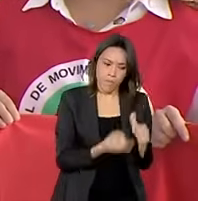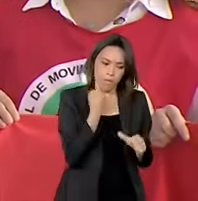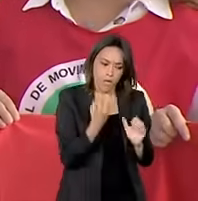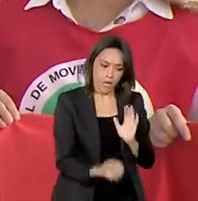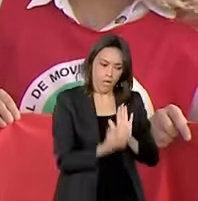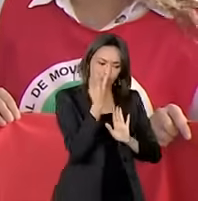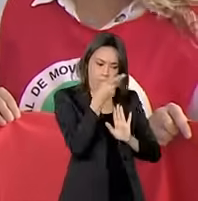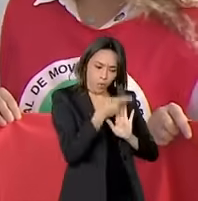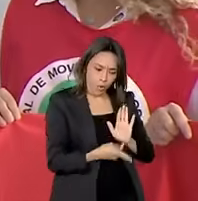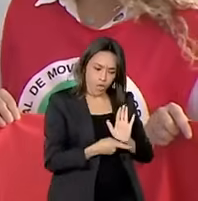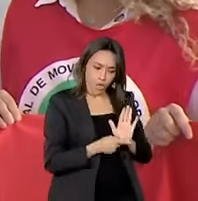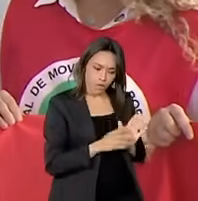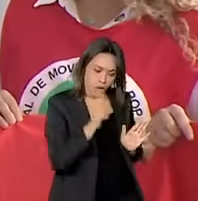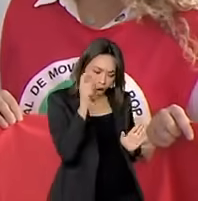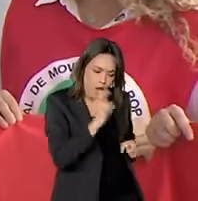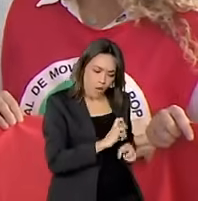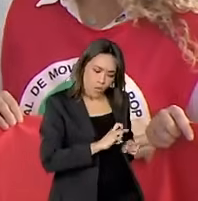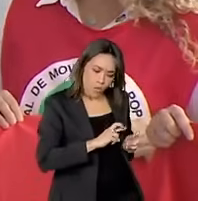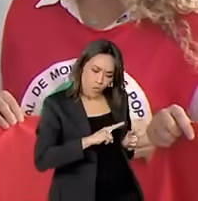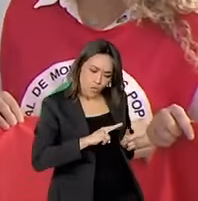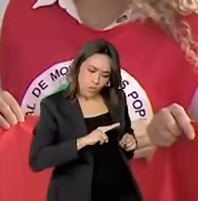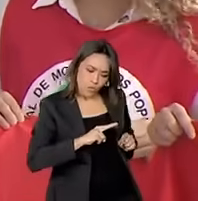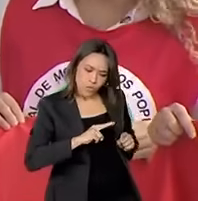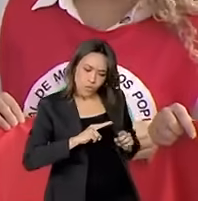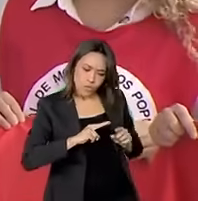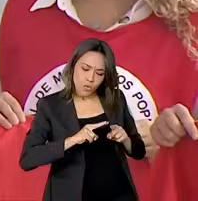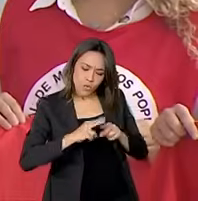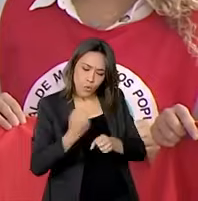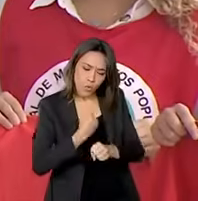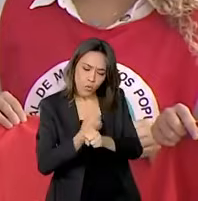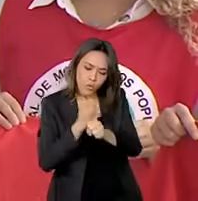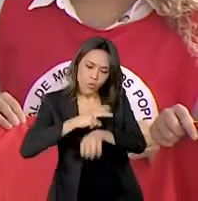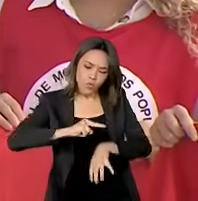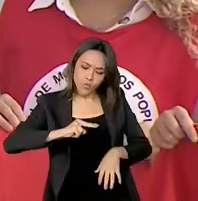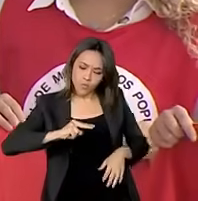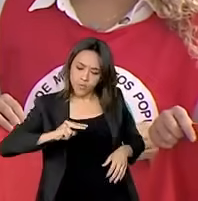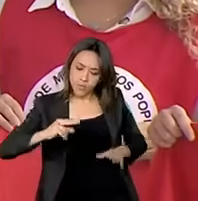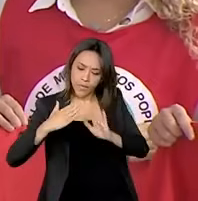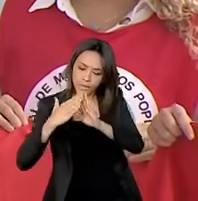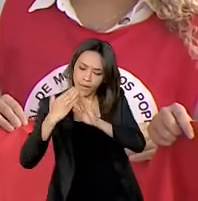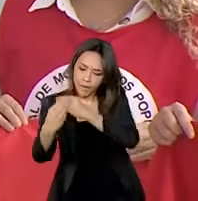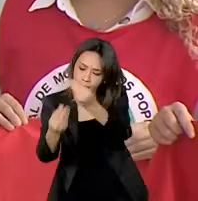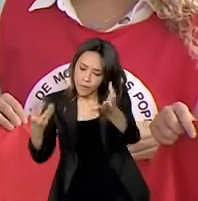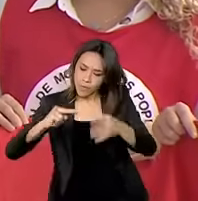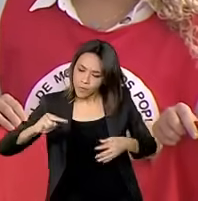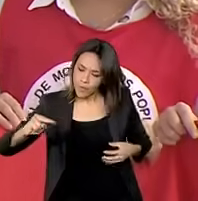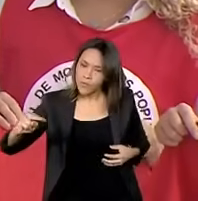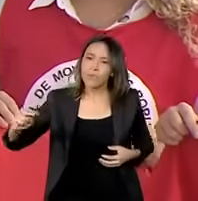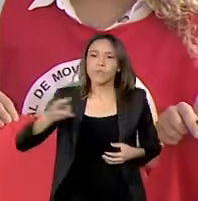do projeto até a mão na massa na construção na obra. Não construímos somente